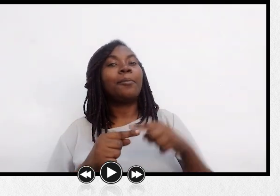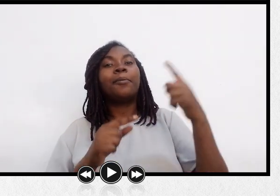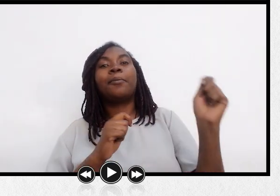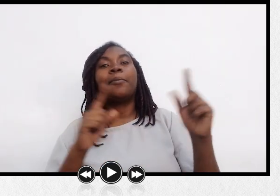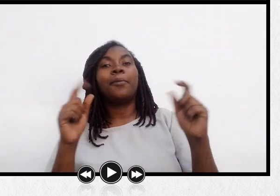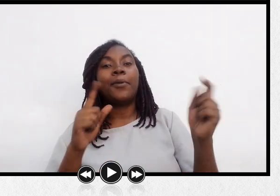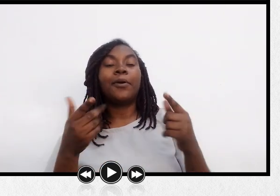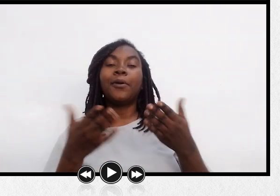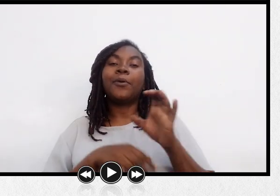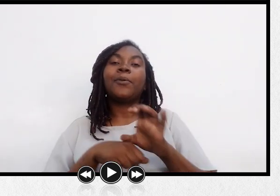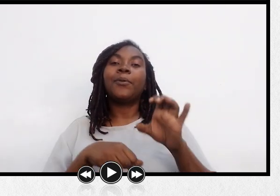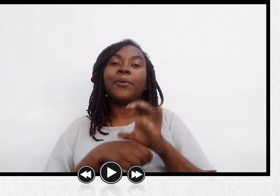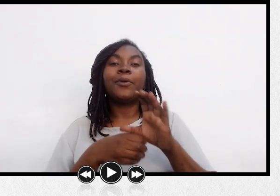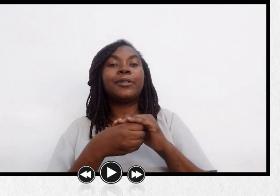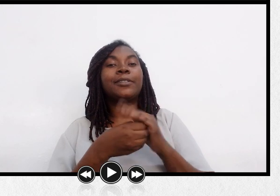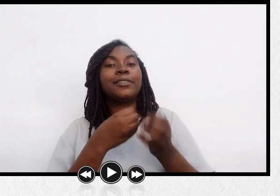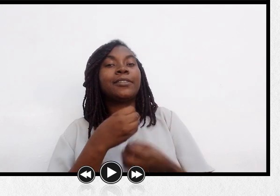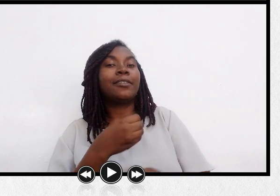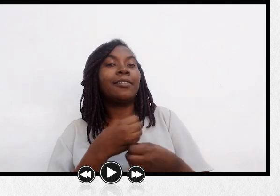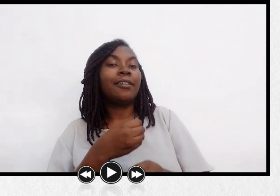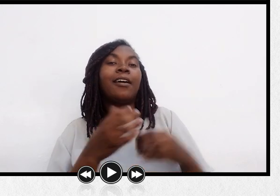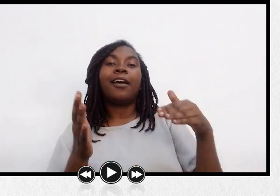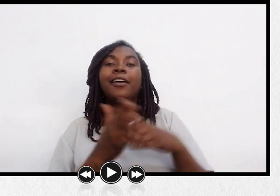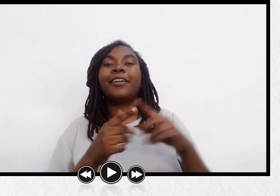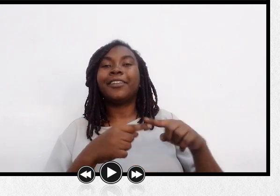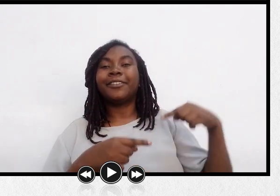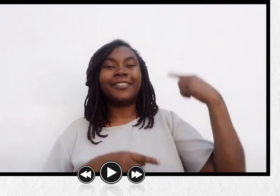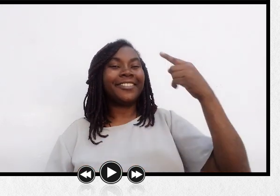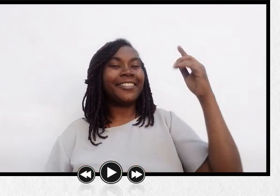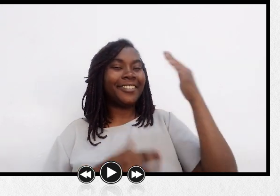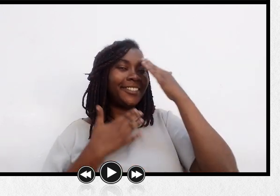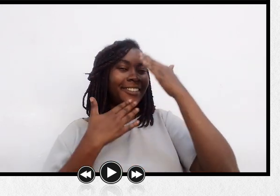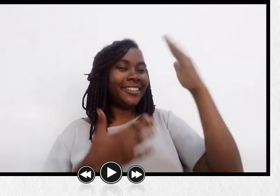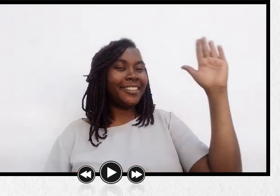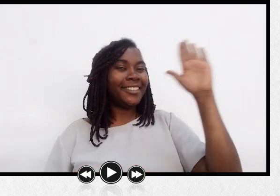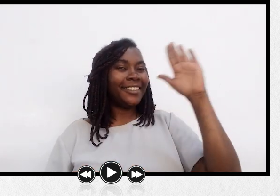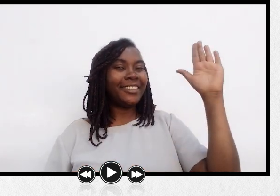desse nosso curso de saneamento básico e até a próxima. Obrigado. Tchau, tchau.